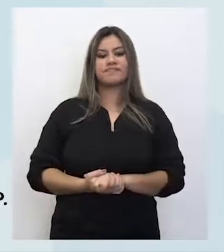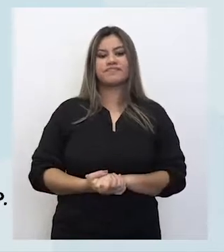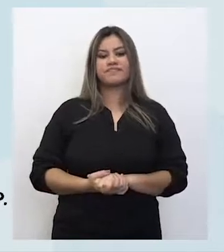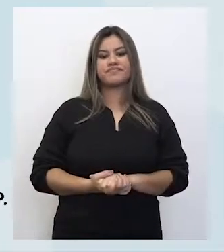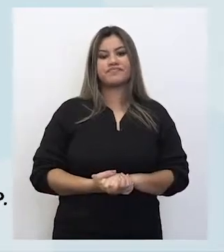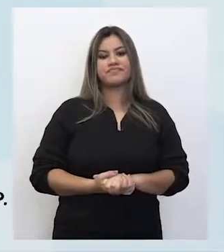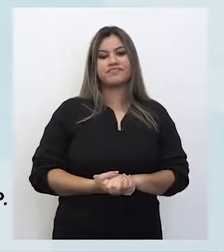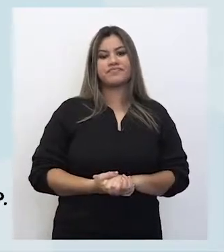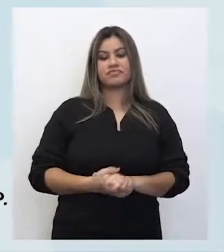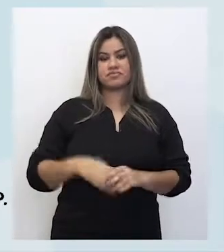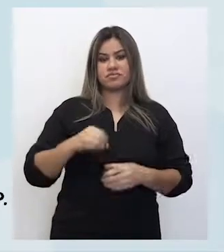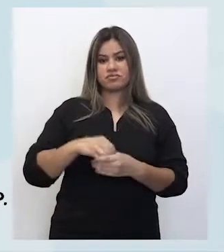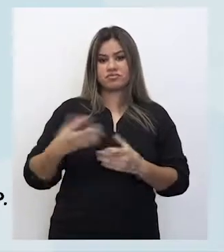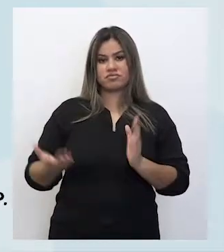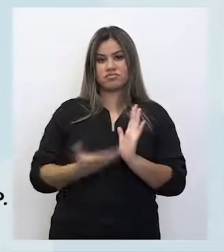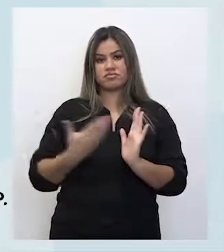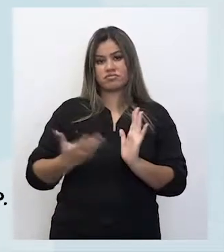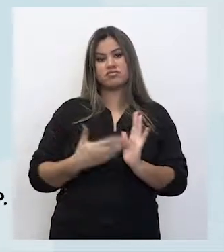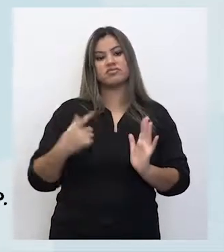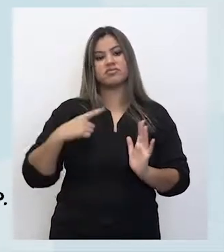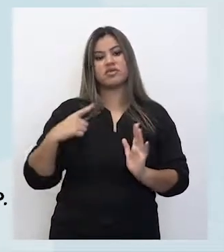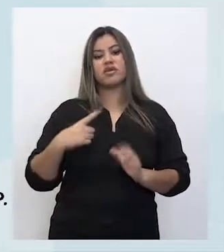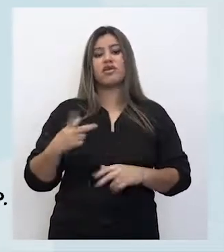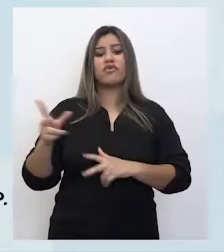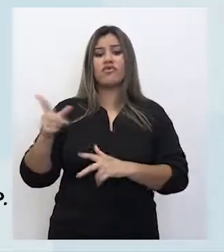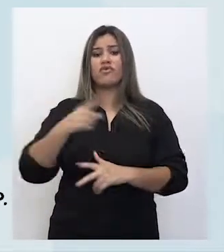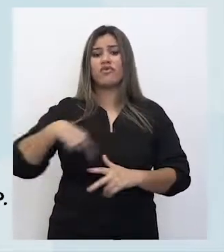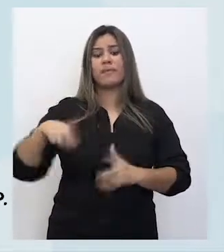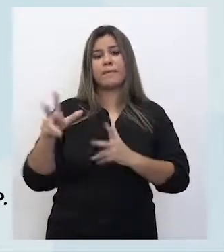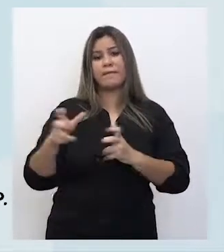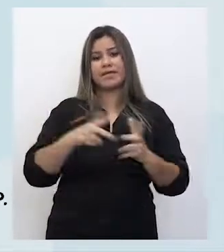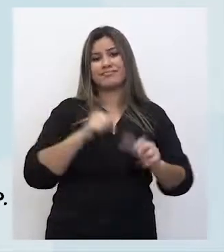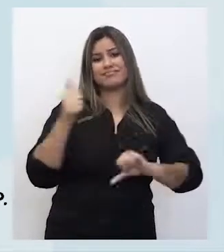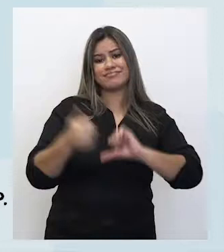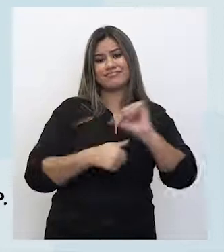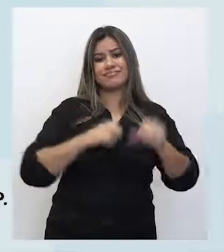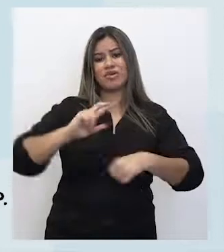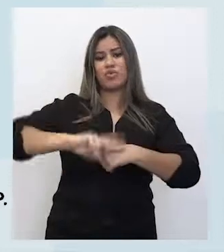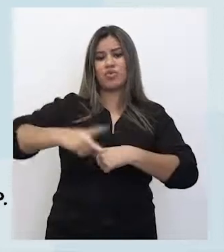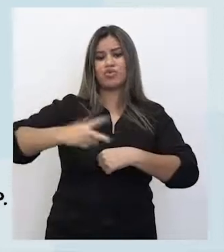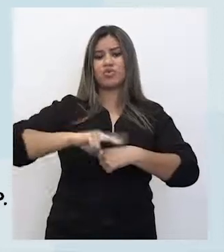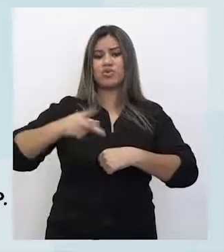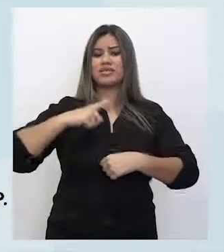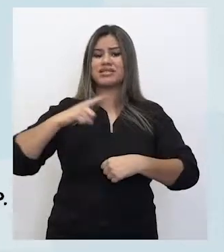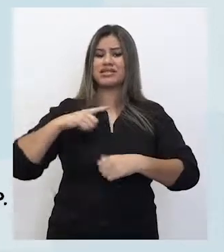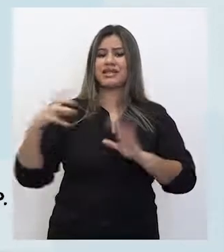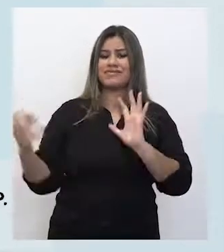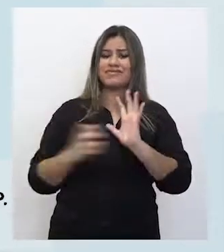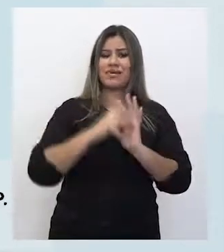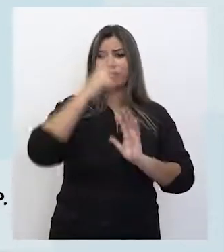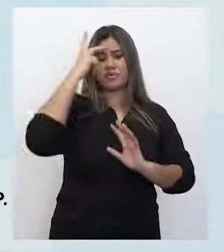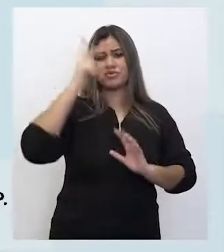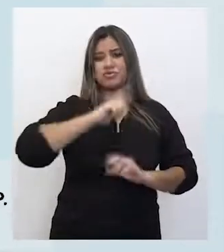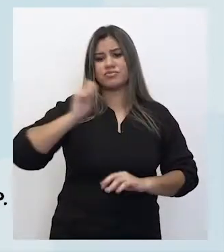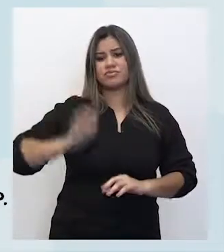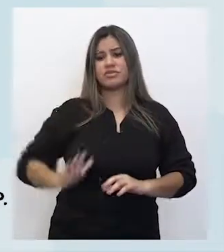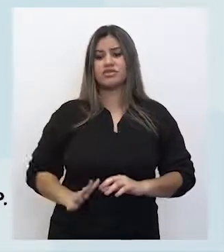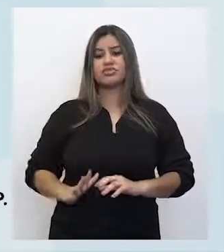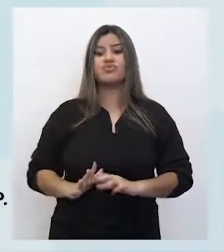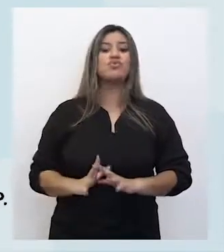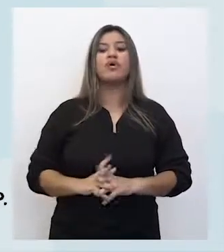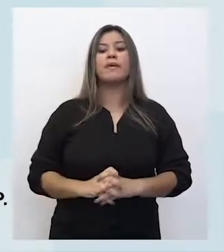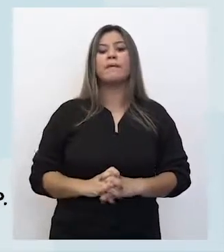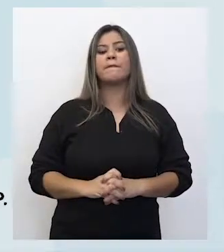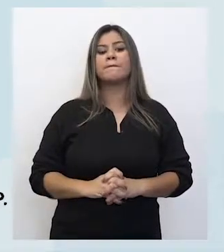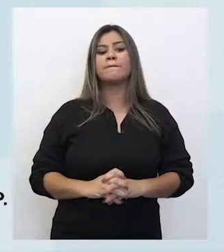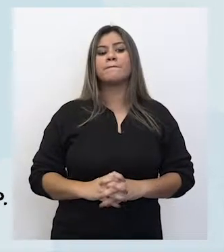material de vocês aí. Como você pôde perceber, as consequências das mudanças climáticas afetam muitas pessoas no Brasil.